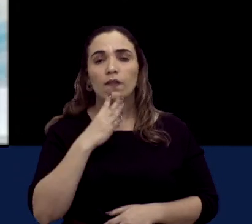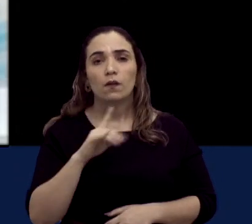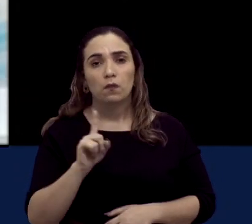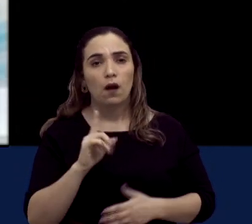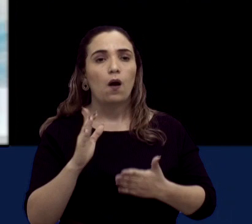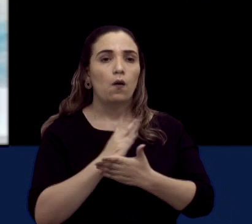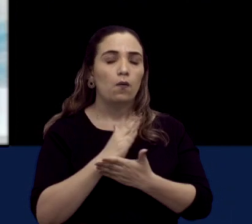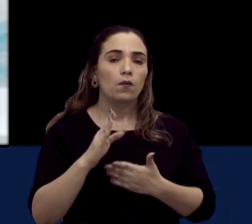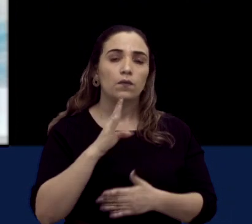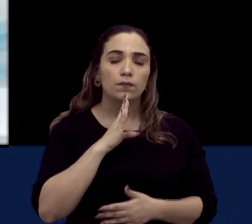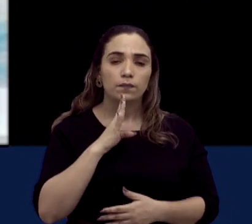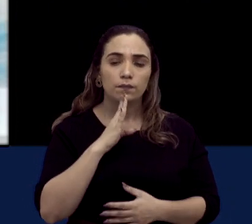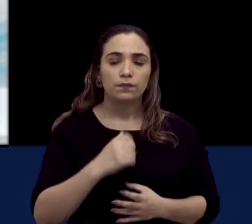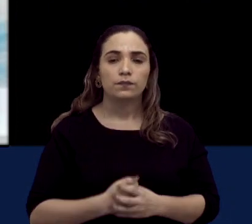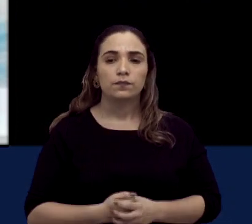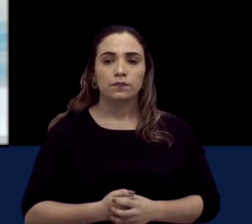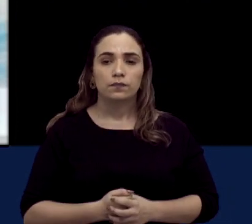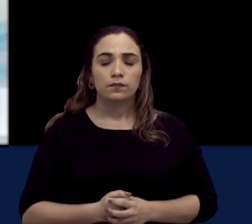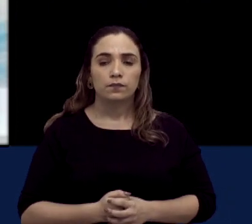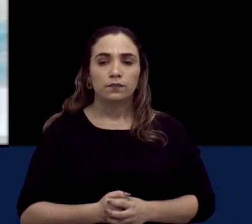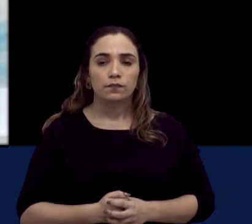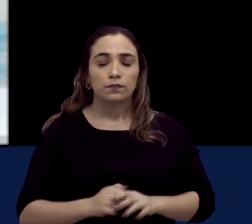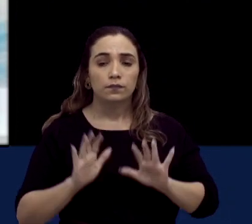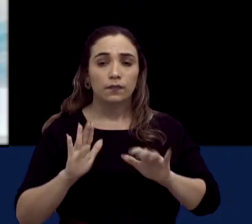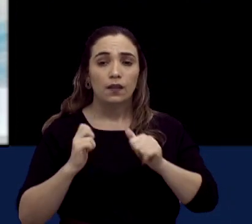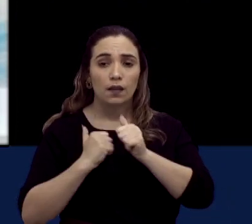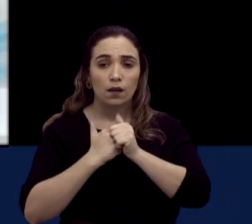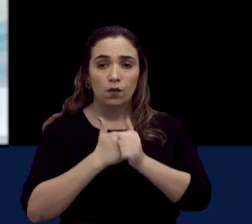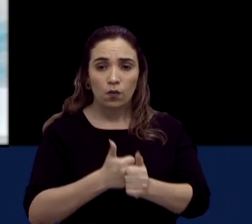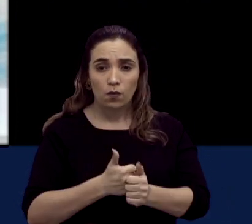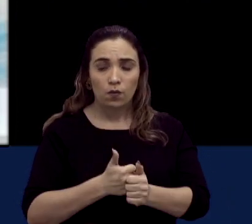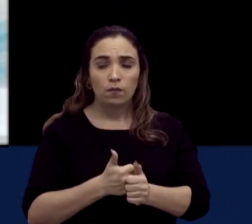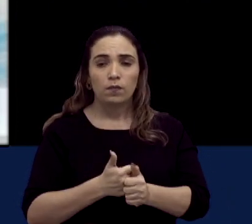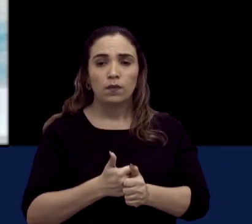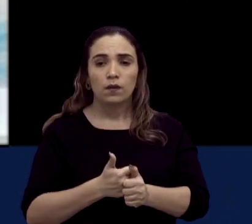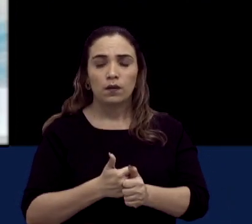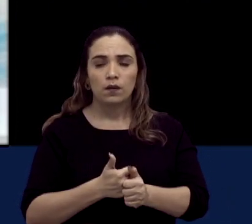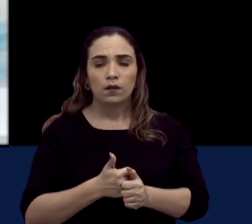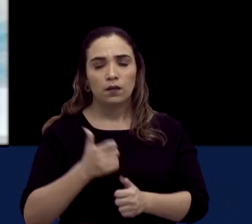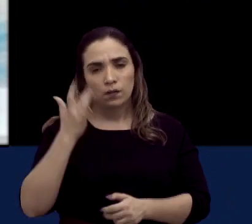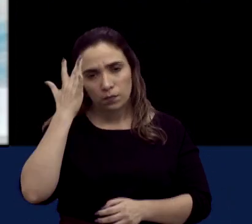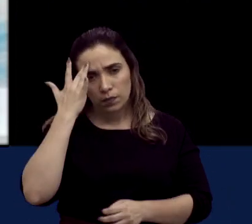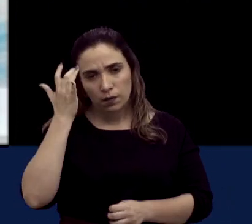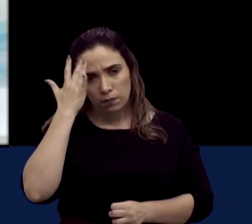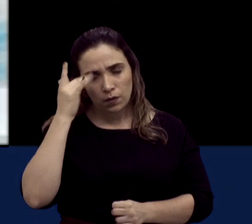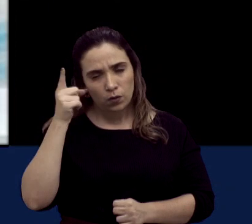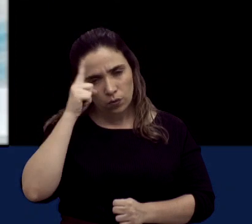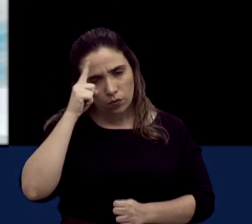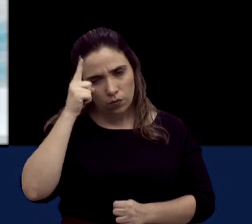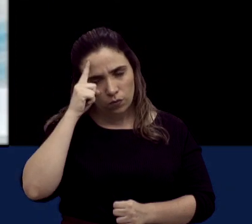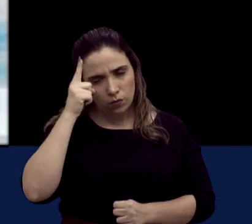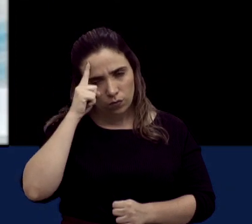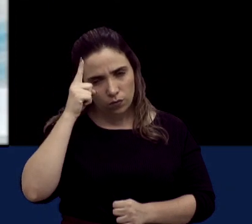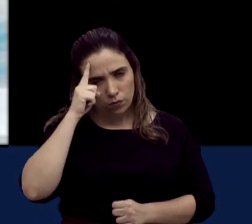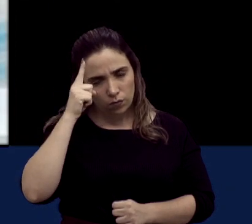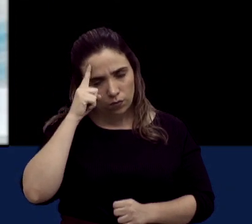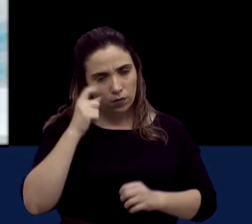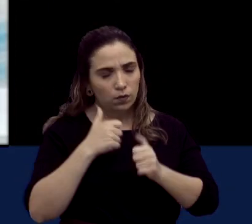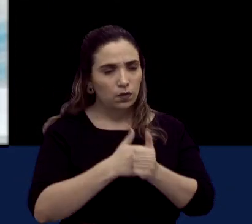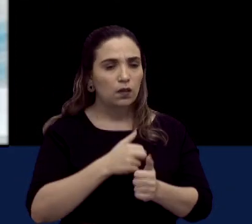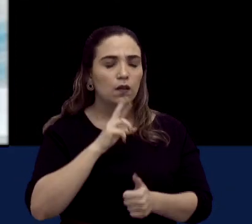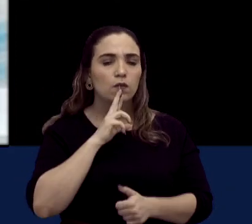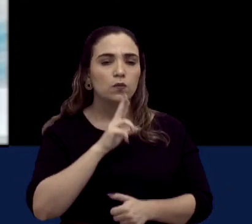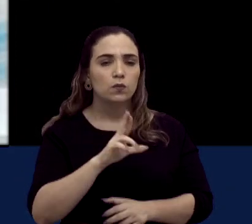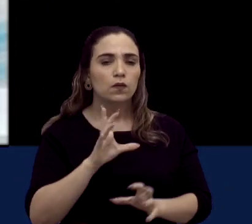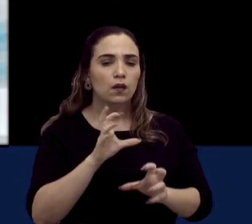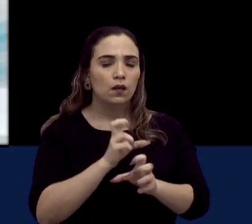saibam, mas o quê? O acompanhamento é quando eu diariamente acompanho os resultados,